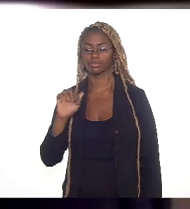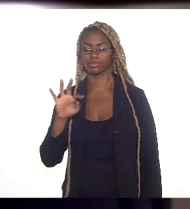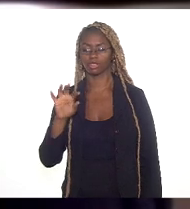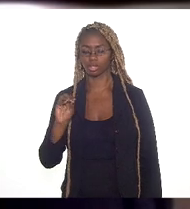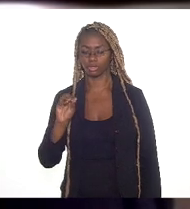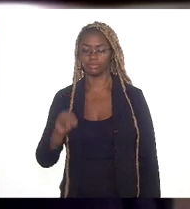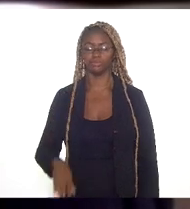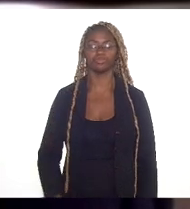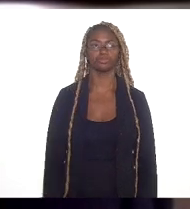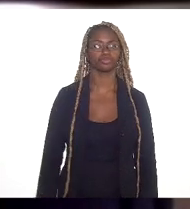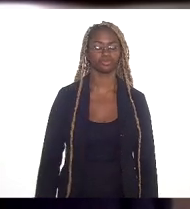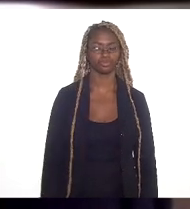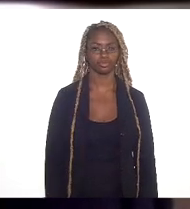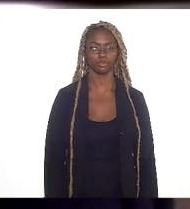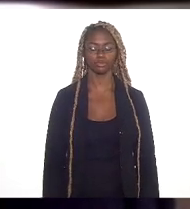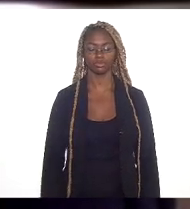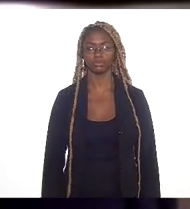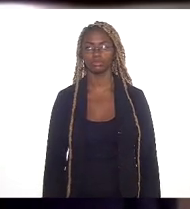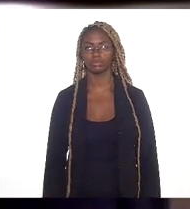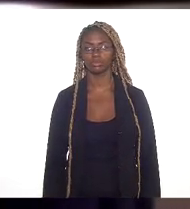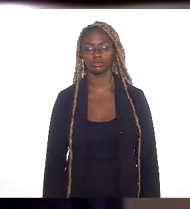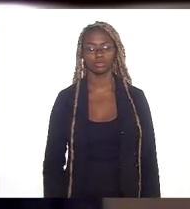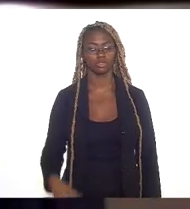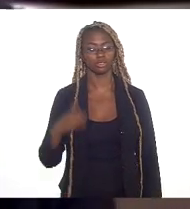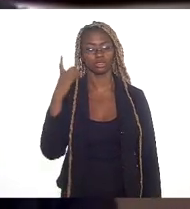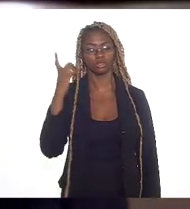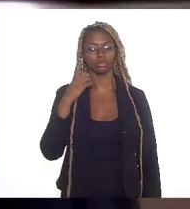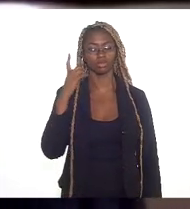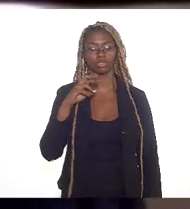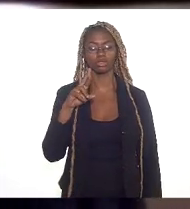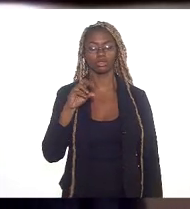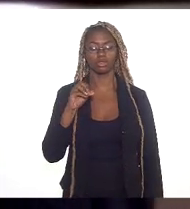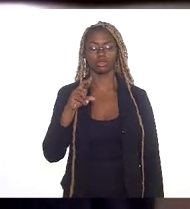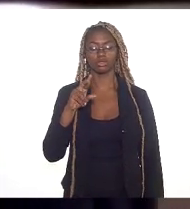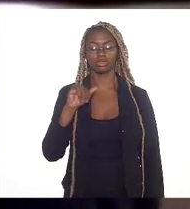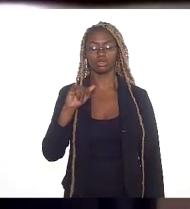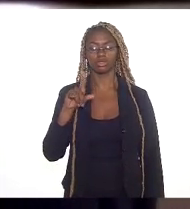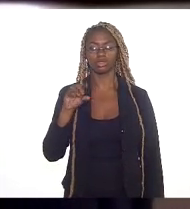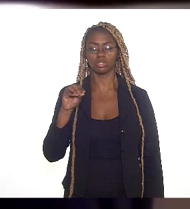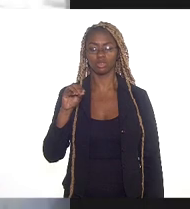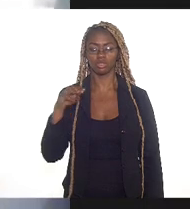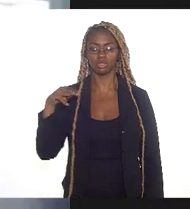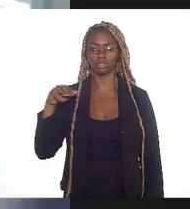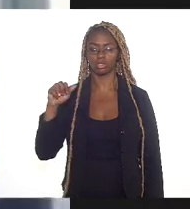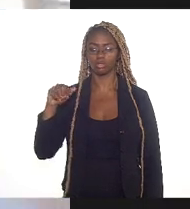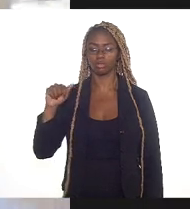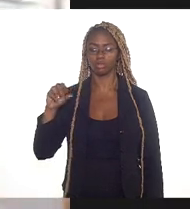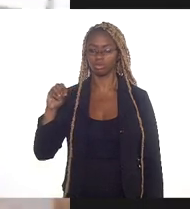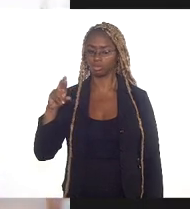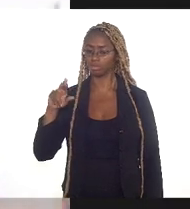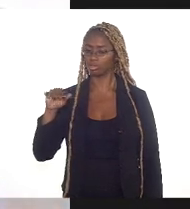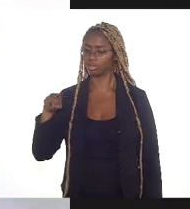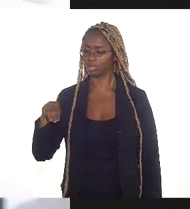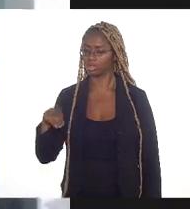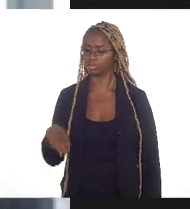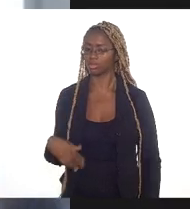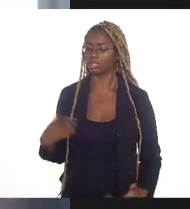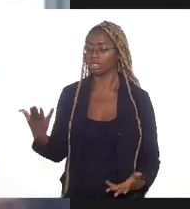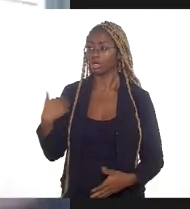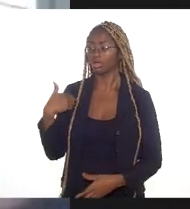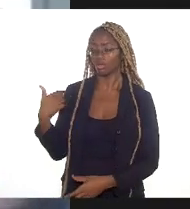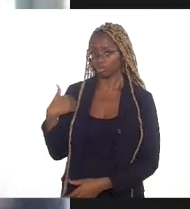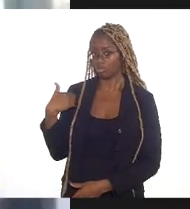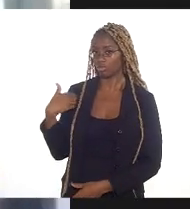Deputado Renato Zaca. Deputado Rodrigo Amorim. Então, presidente, a gente foi eleito para ter opinião. Eu faço